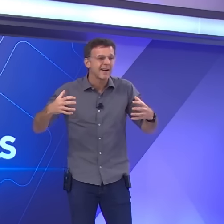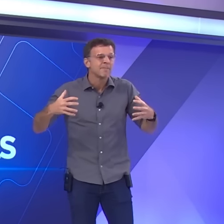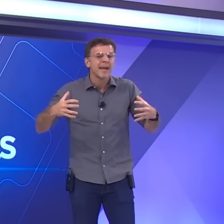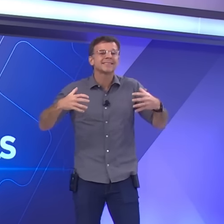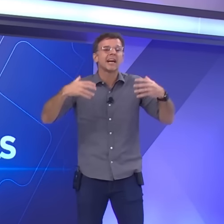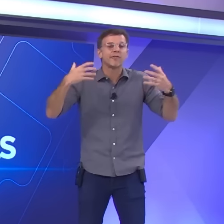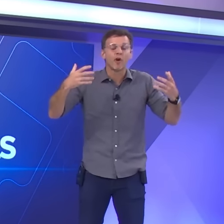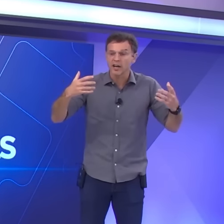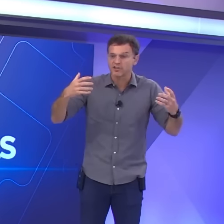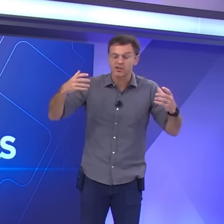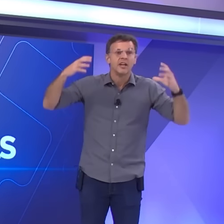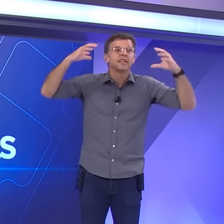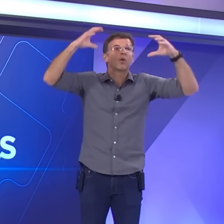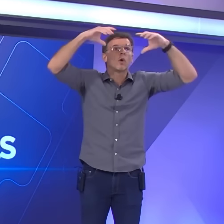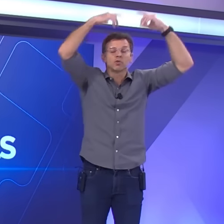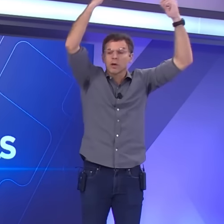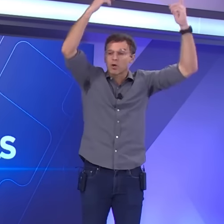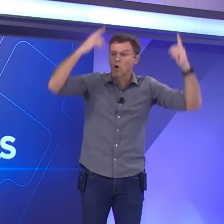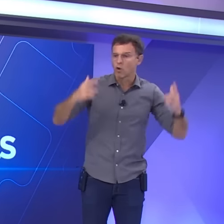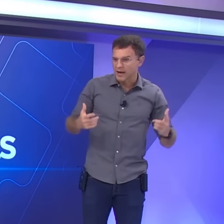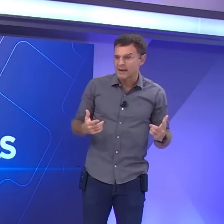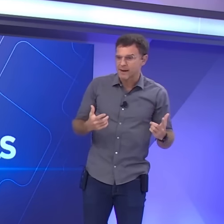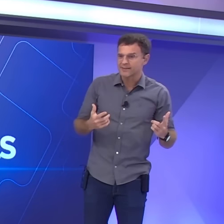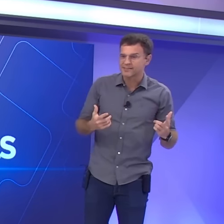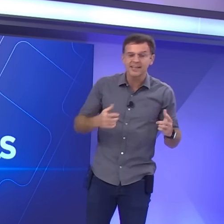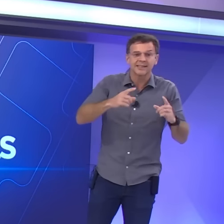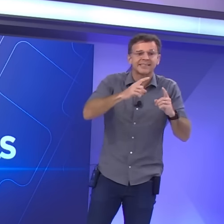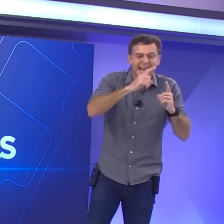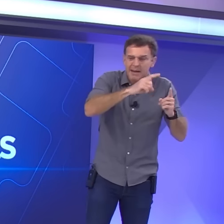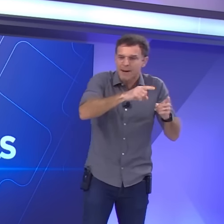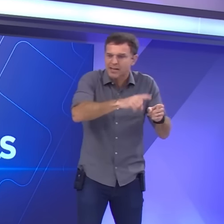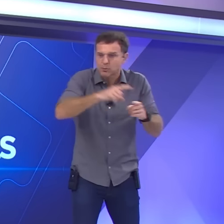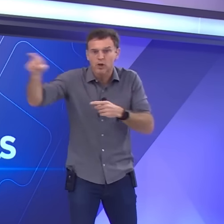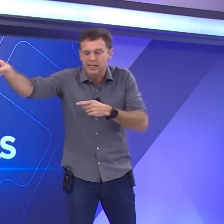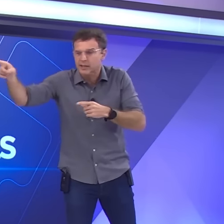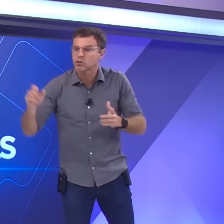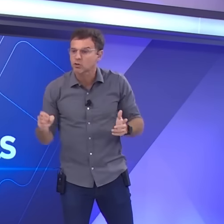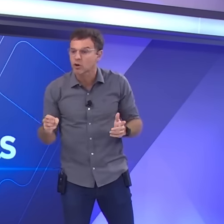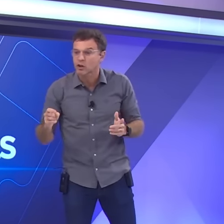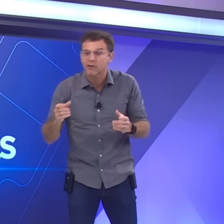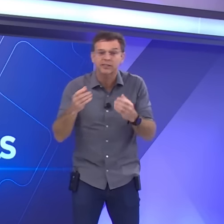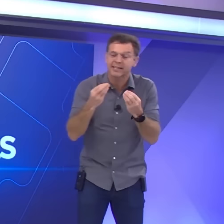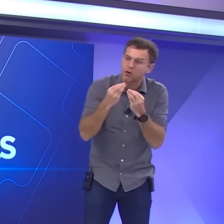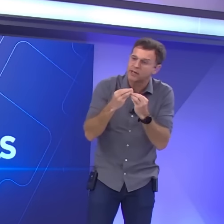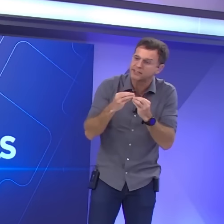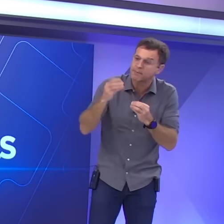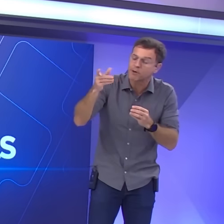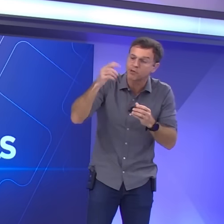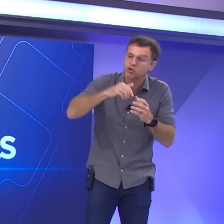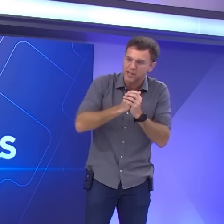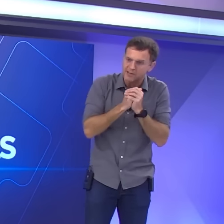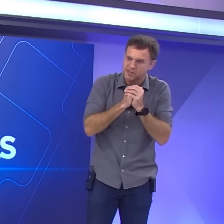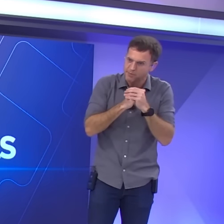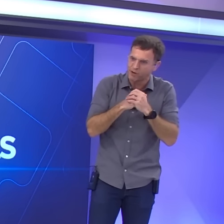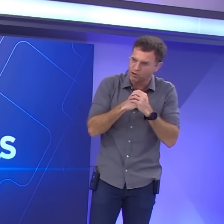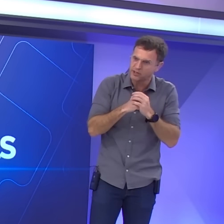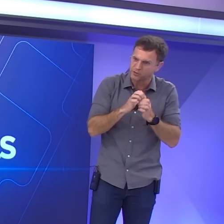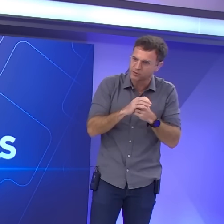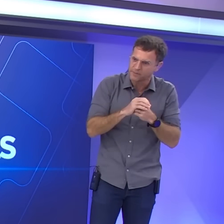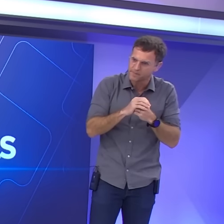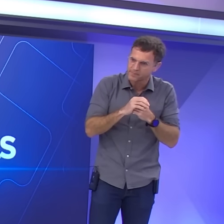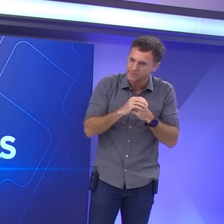essa essa voz que quando ecoa lá em Brasília tem mais poder do que qualquer outra você quer um exemplo que uma vez o steedle